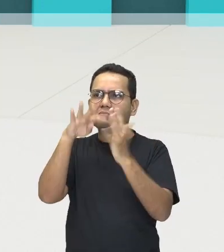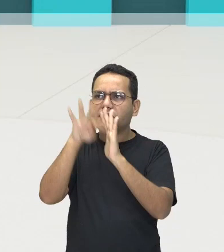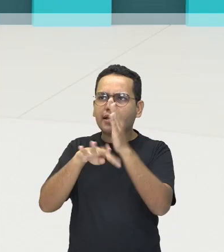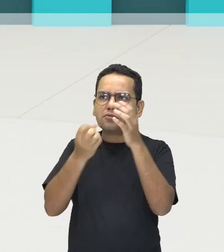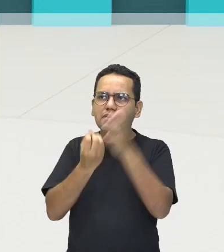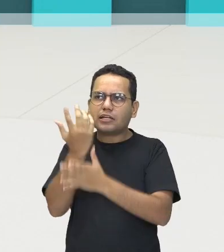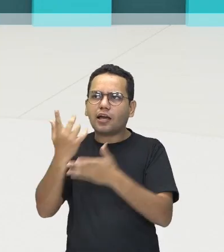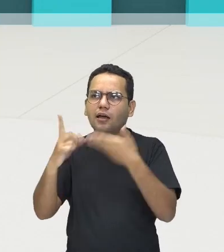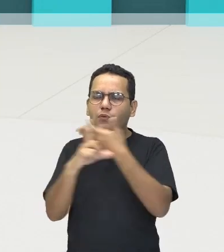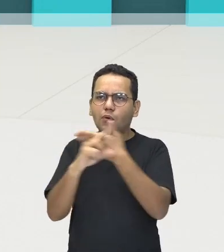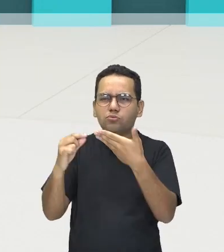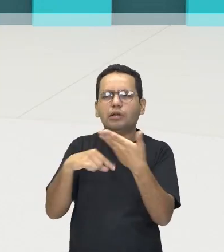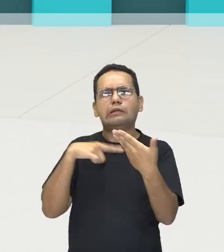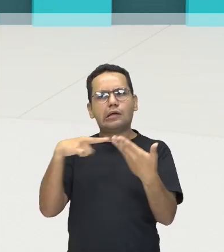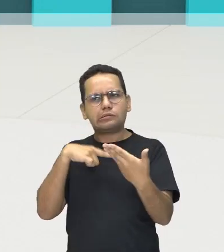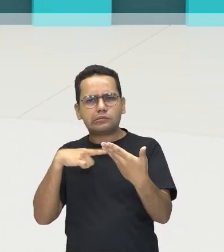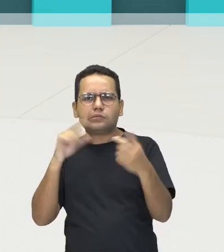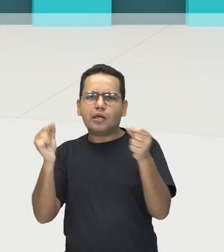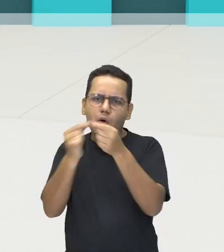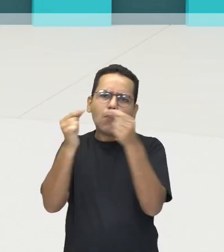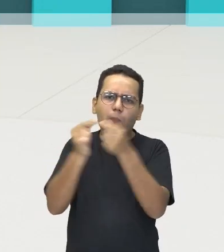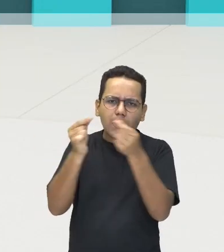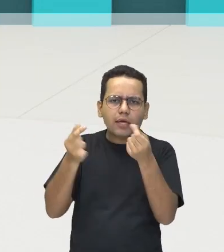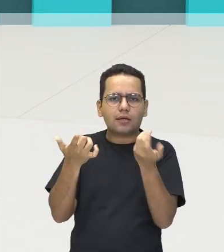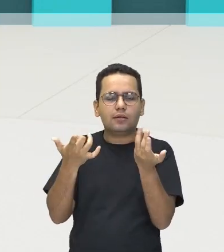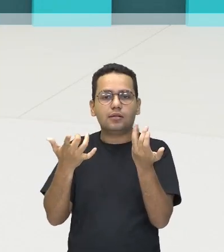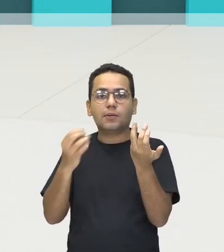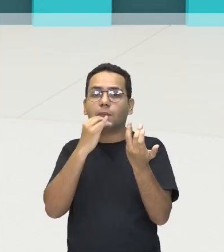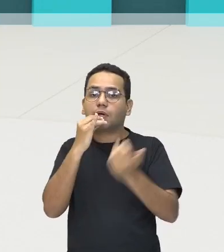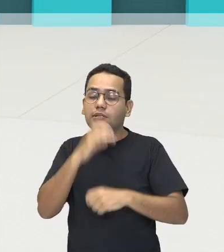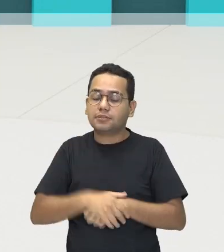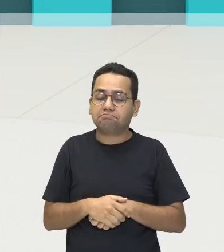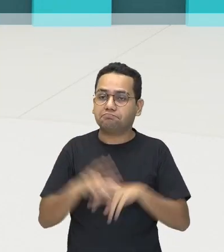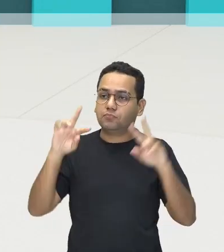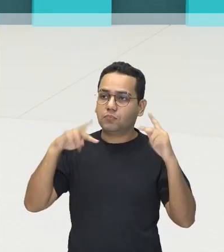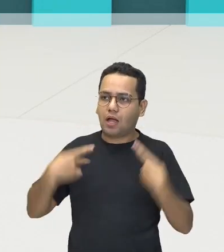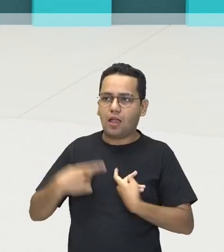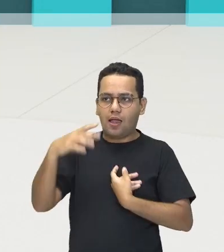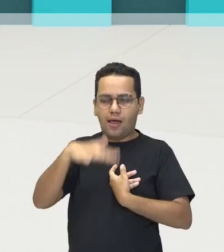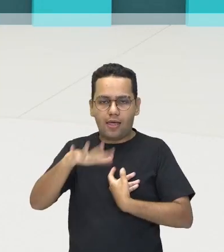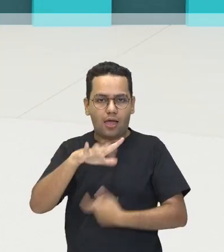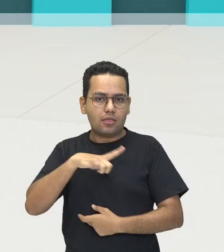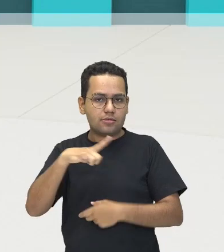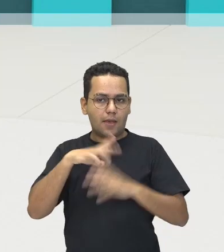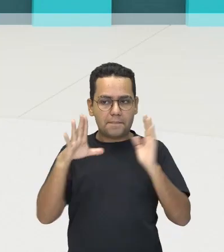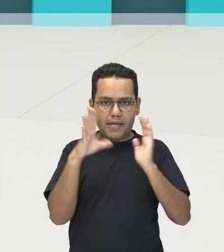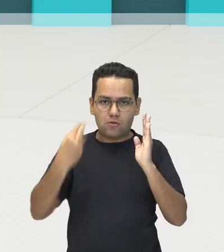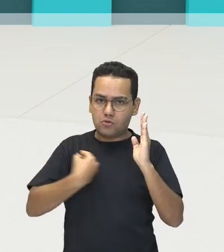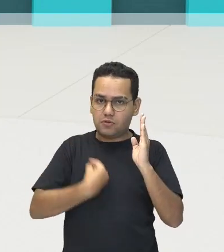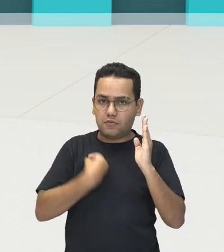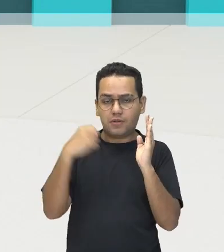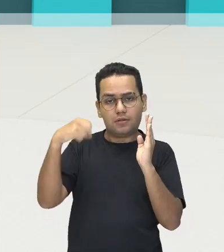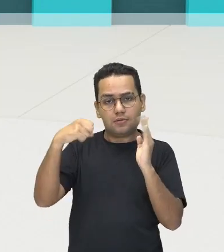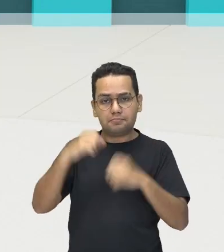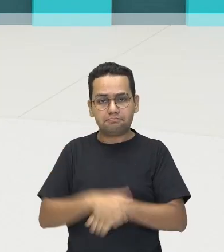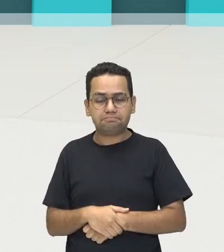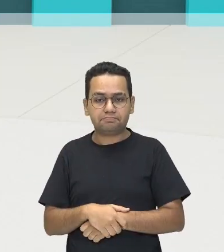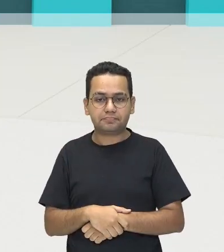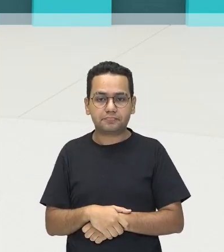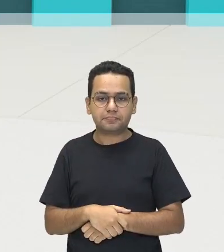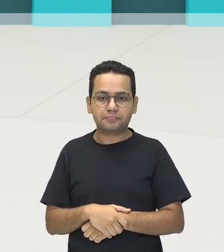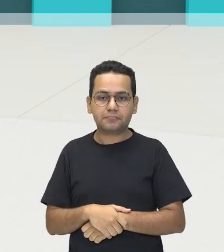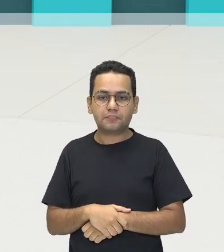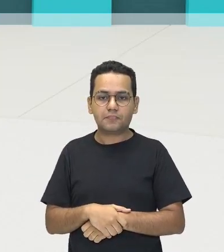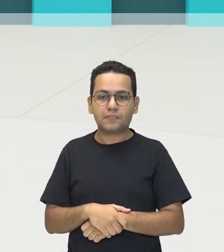se eu digo assim, todos os homens são mortais, homens eu falo de humanidade. Então, se a Milena é mortal, não é? Se ela